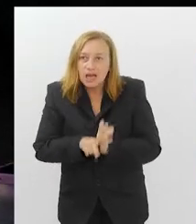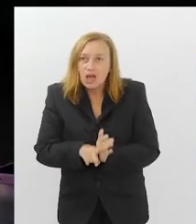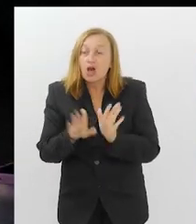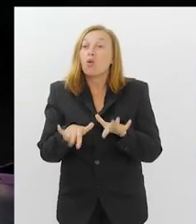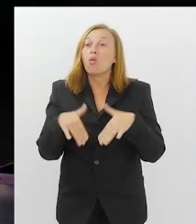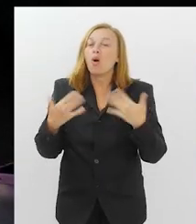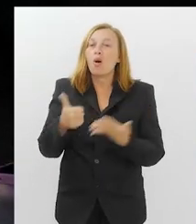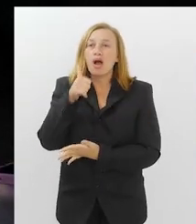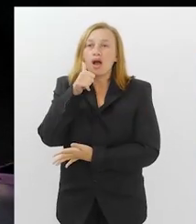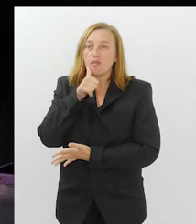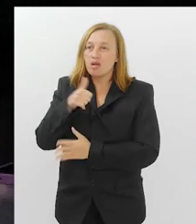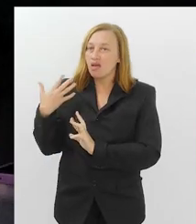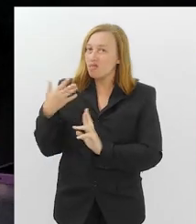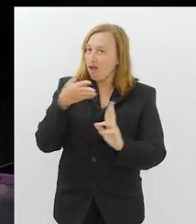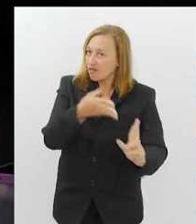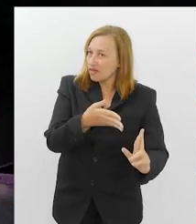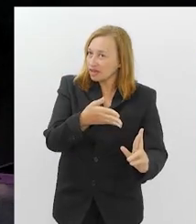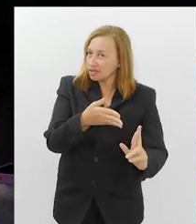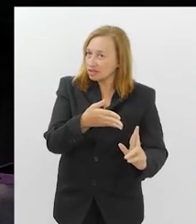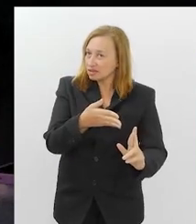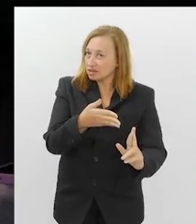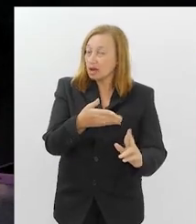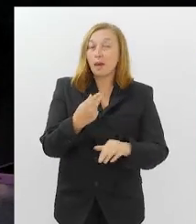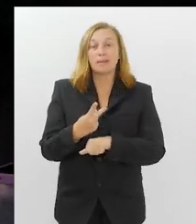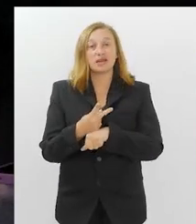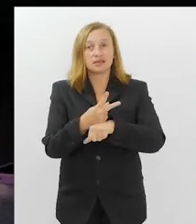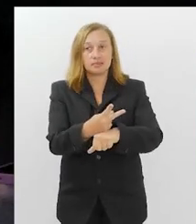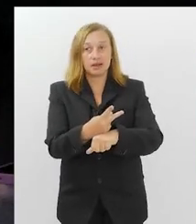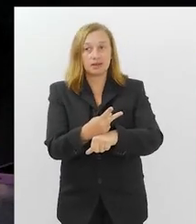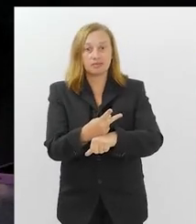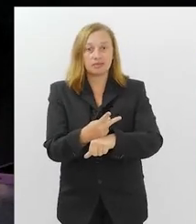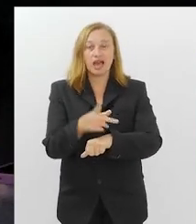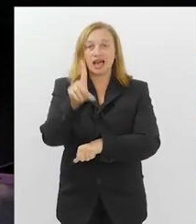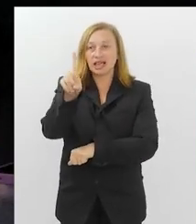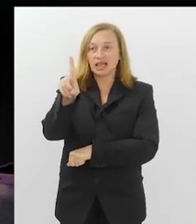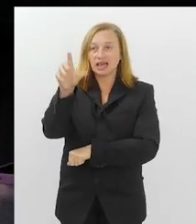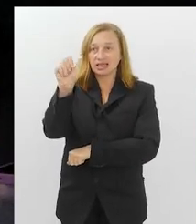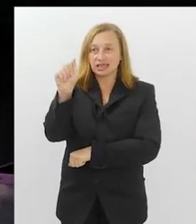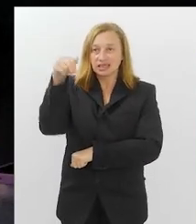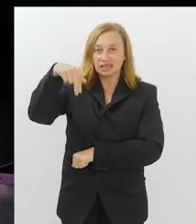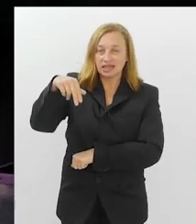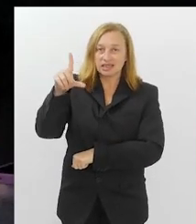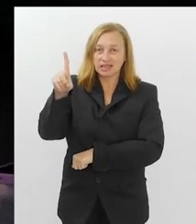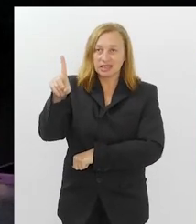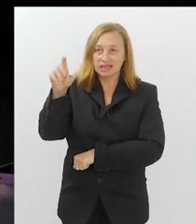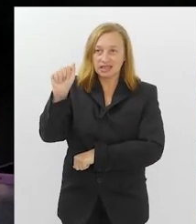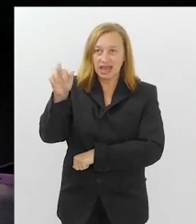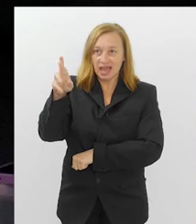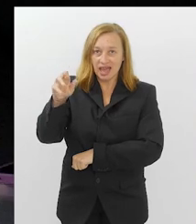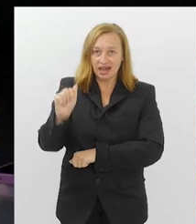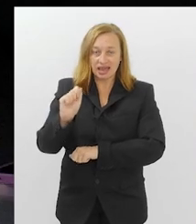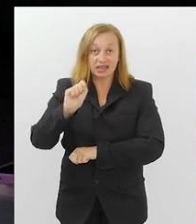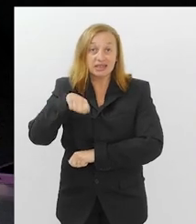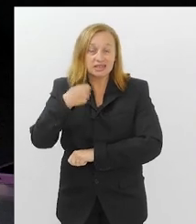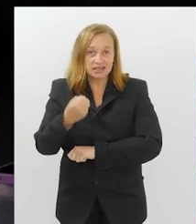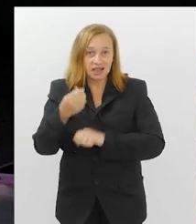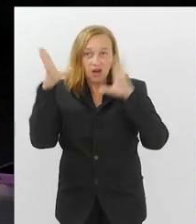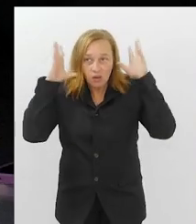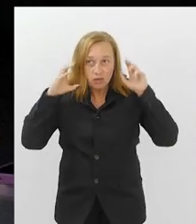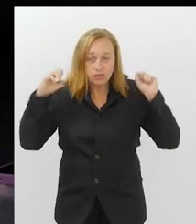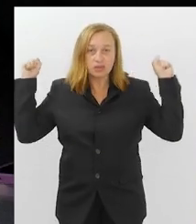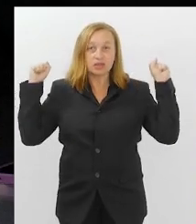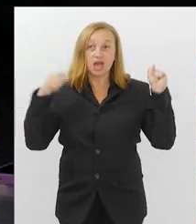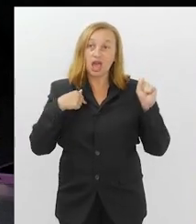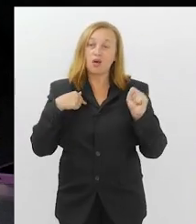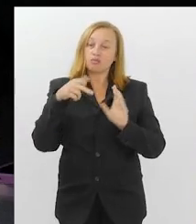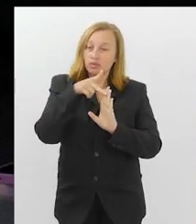qual seria a mulher de referência para este prêmio. Dandara. E protocolei,